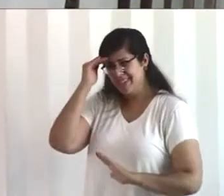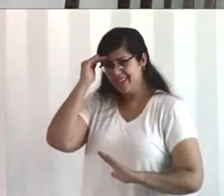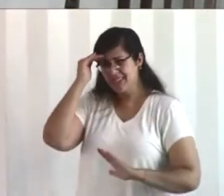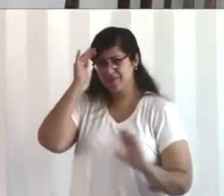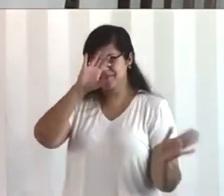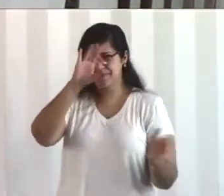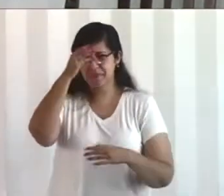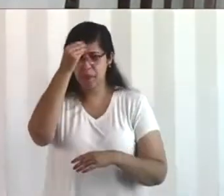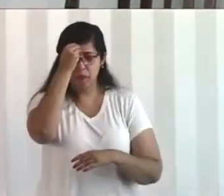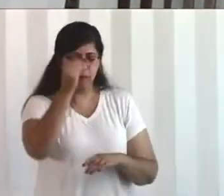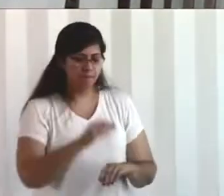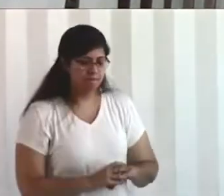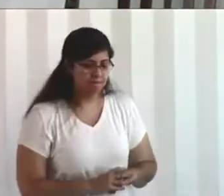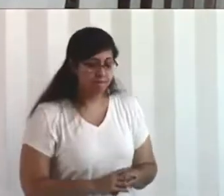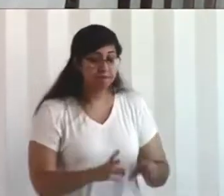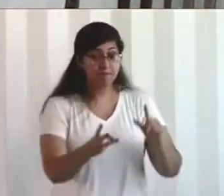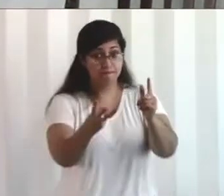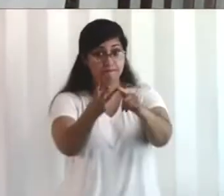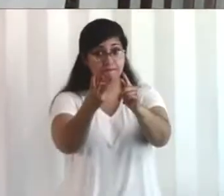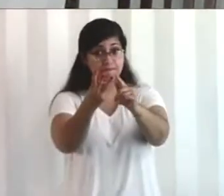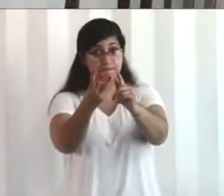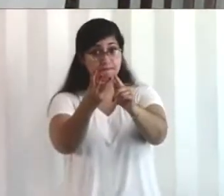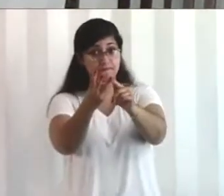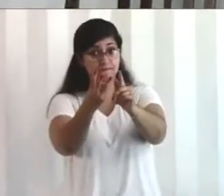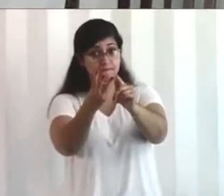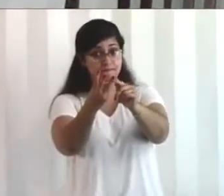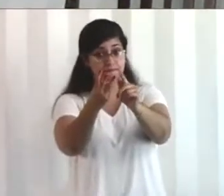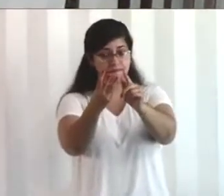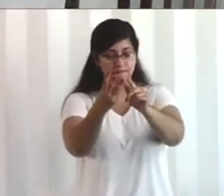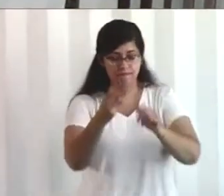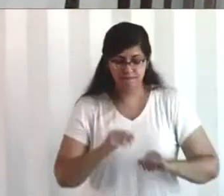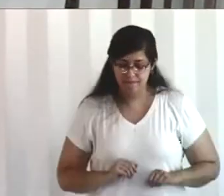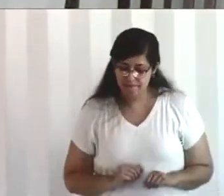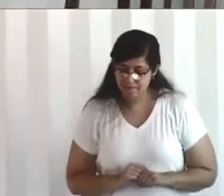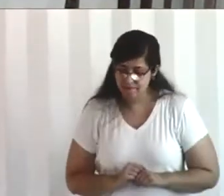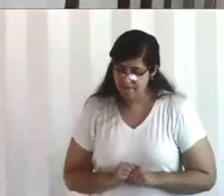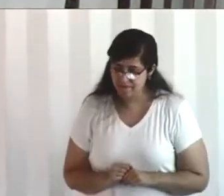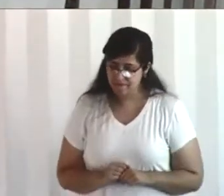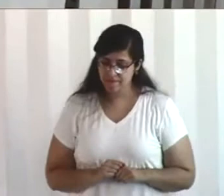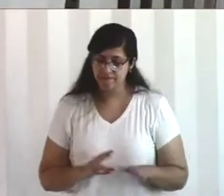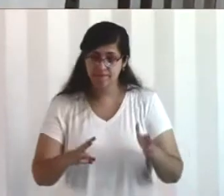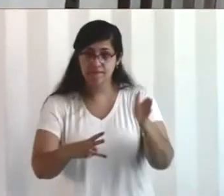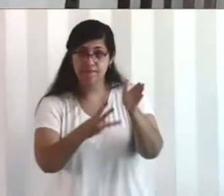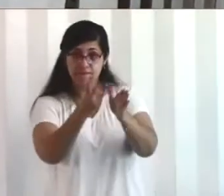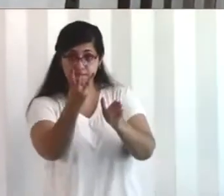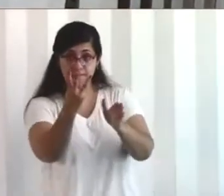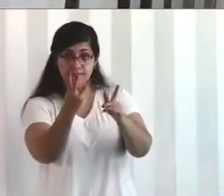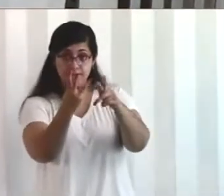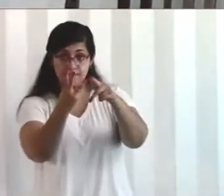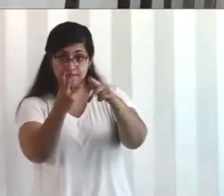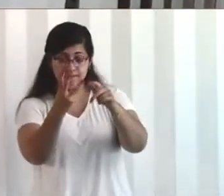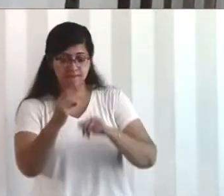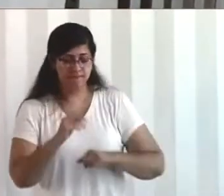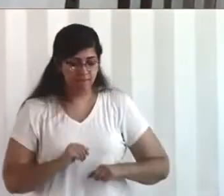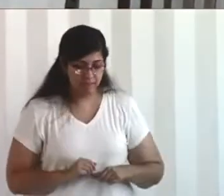ideia que é sempre muito importante para Cristo impactar uma cidade, sempre baseado em 1 Coríntios,